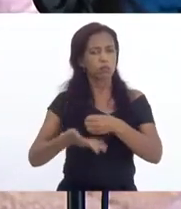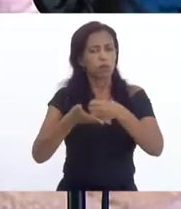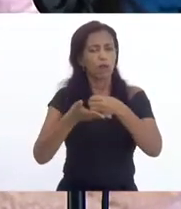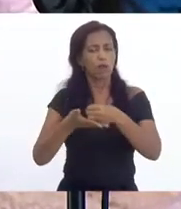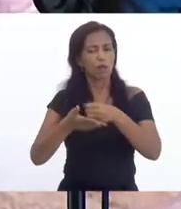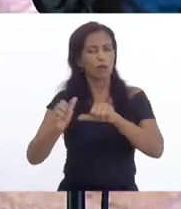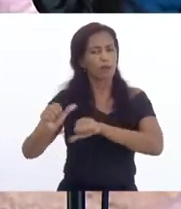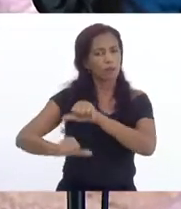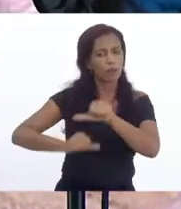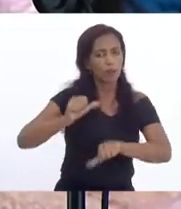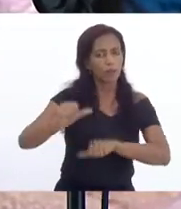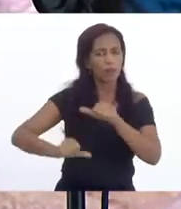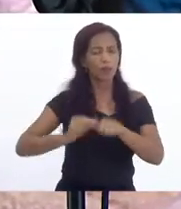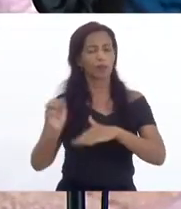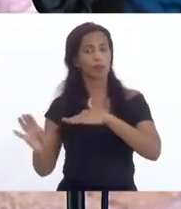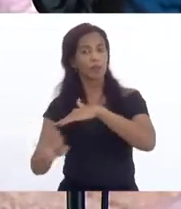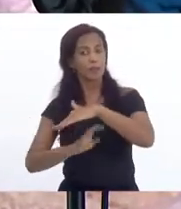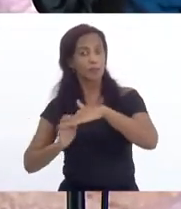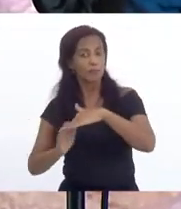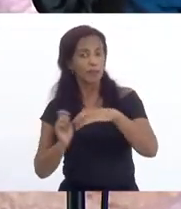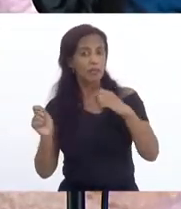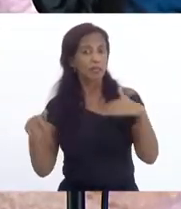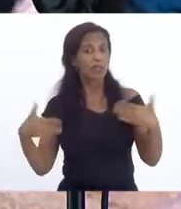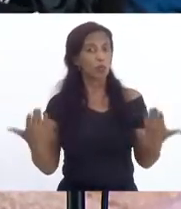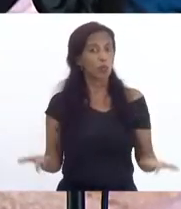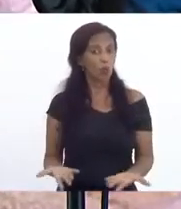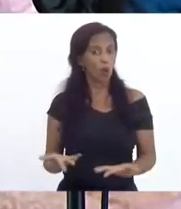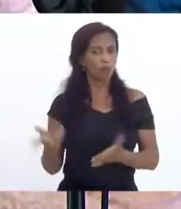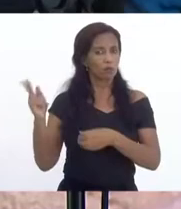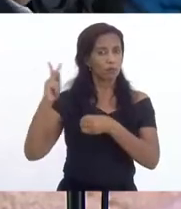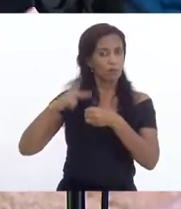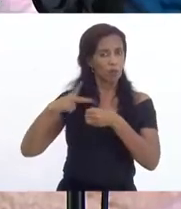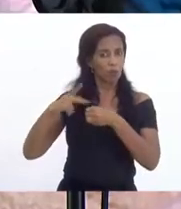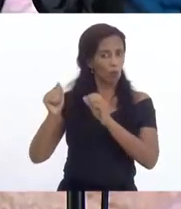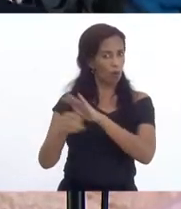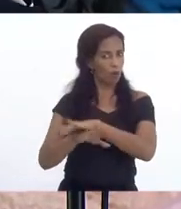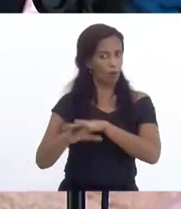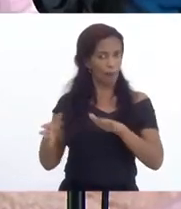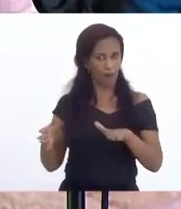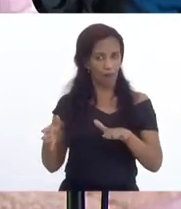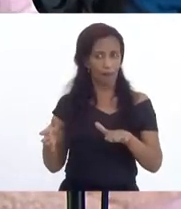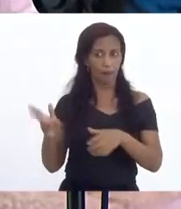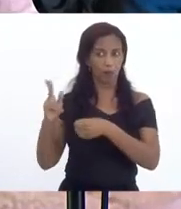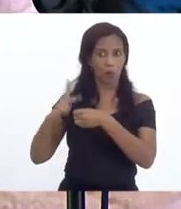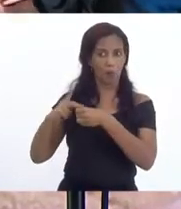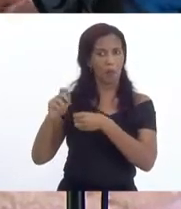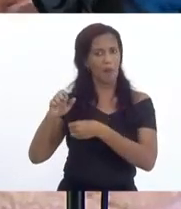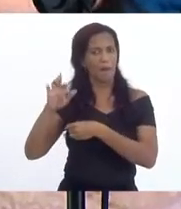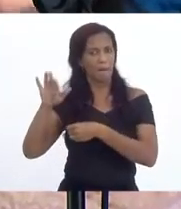inovação. Empresas que, quando o petróleo acabar, que o petróleo é um